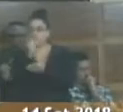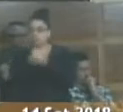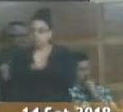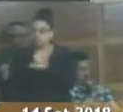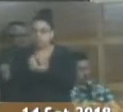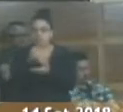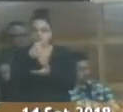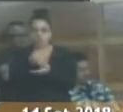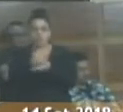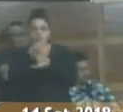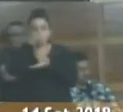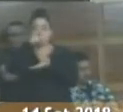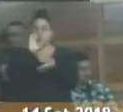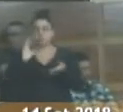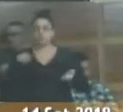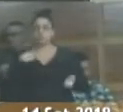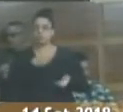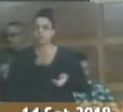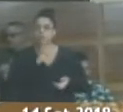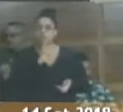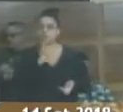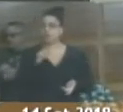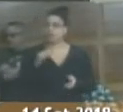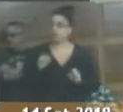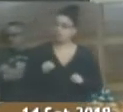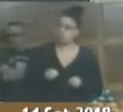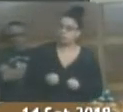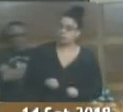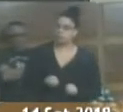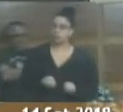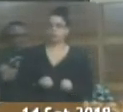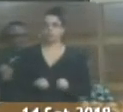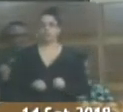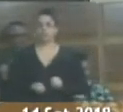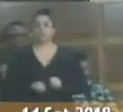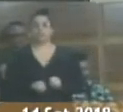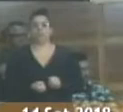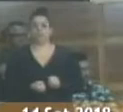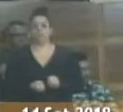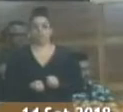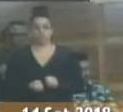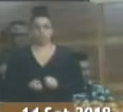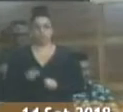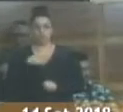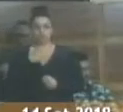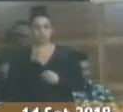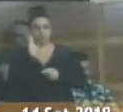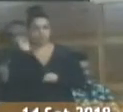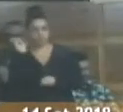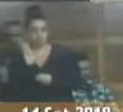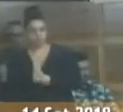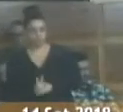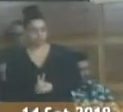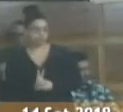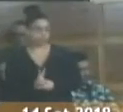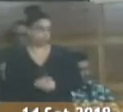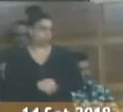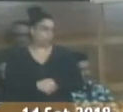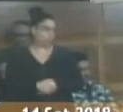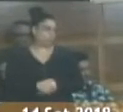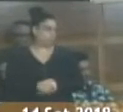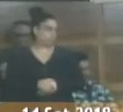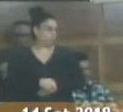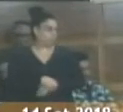nosso conhecimento. Isso, a nossa luta é essa, nossa proteção de